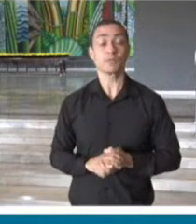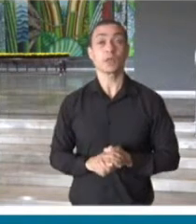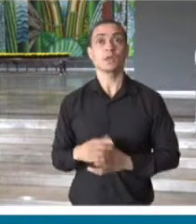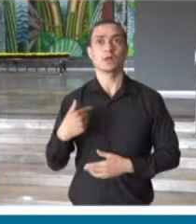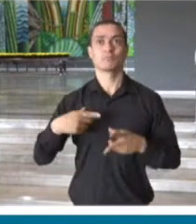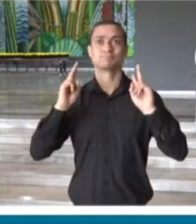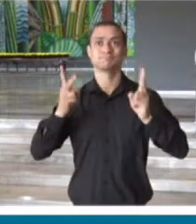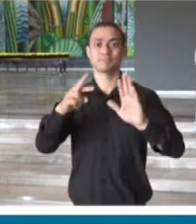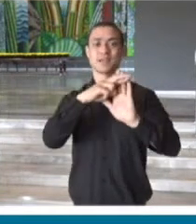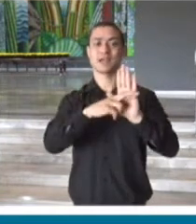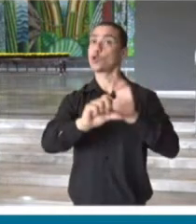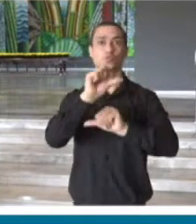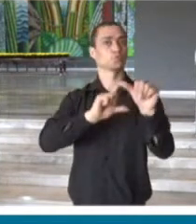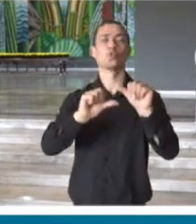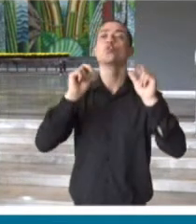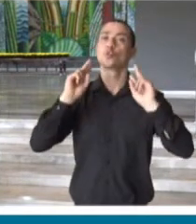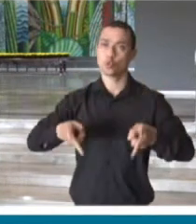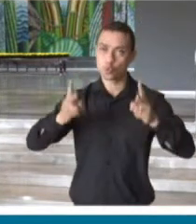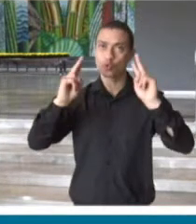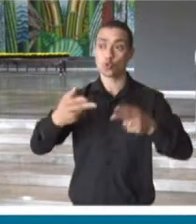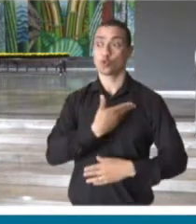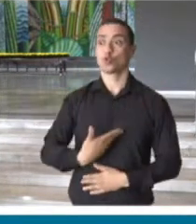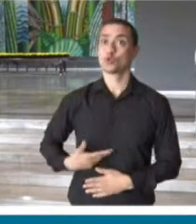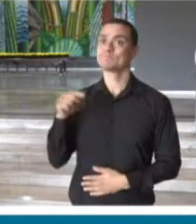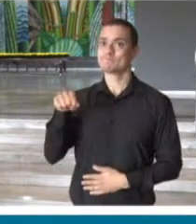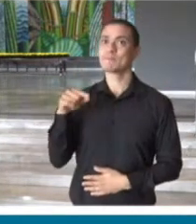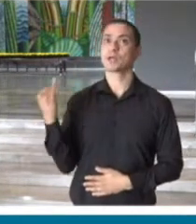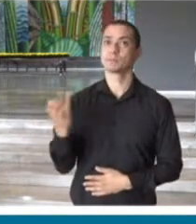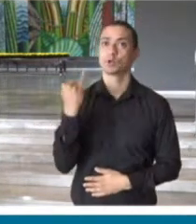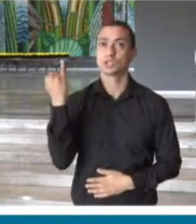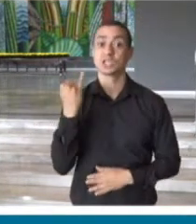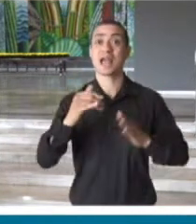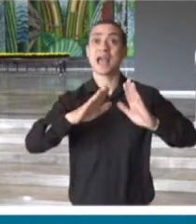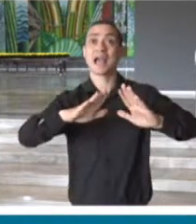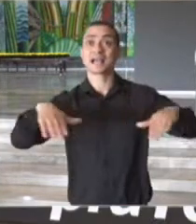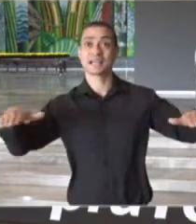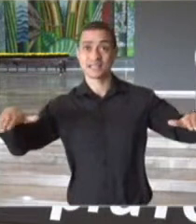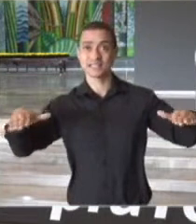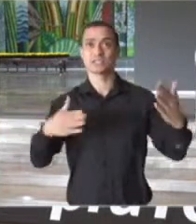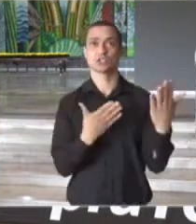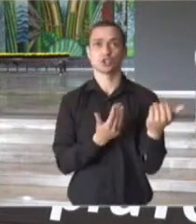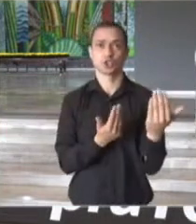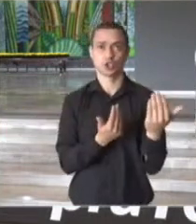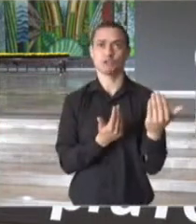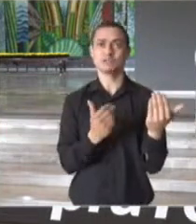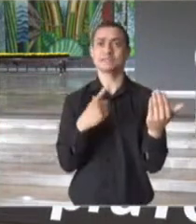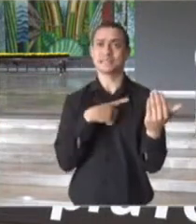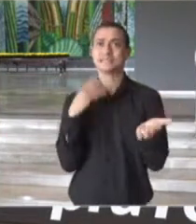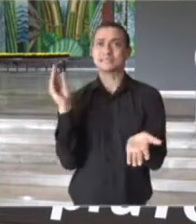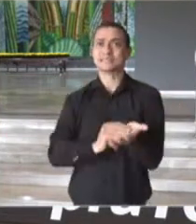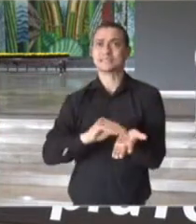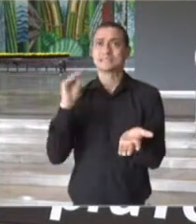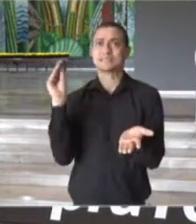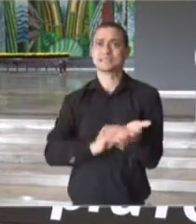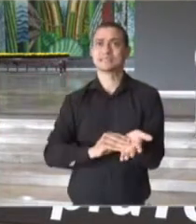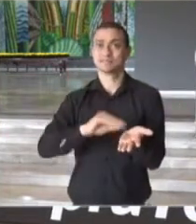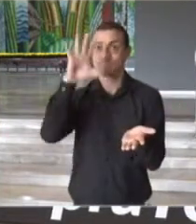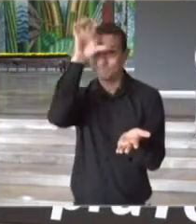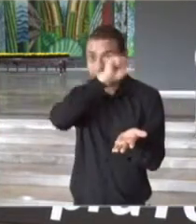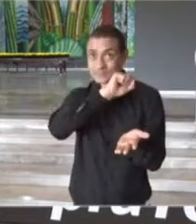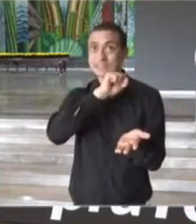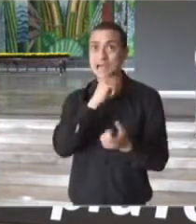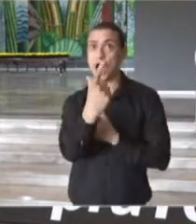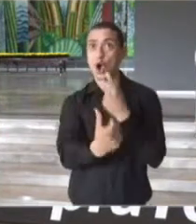as regras. Governador, esse é um passo muito importante. As crianças estão com uma série de déficits de aprendizagem, com uma série